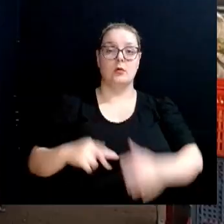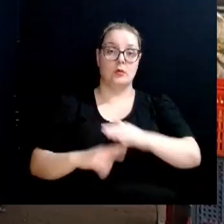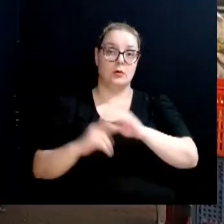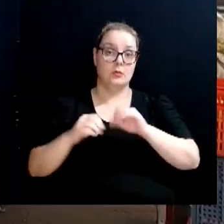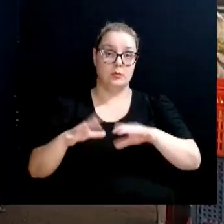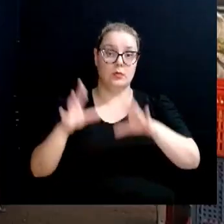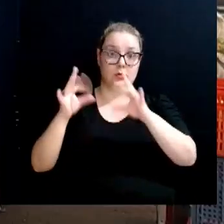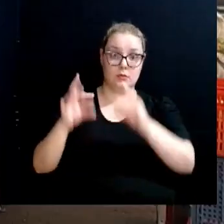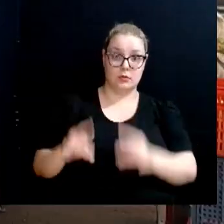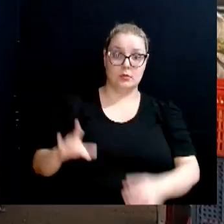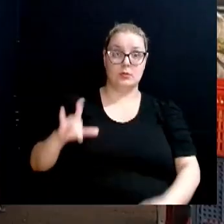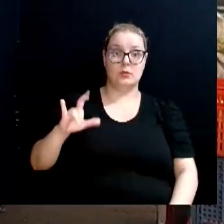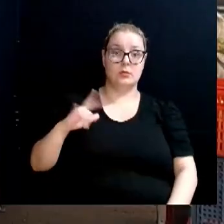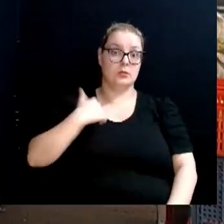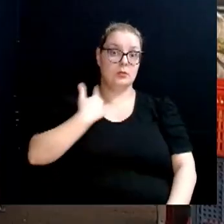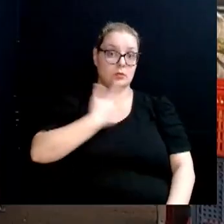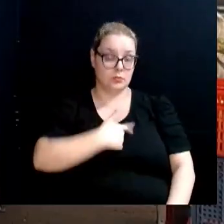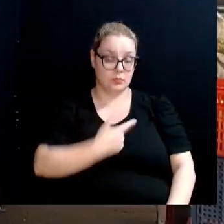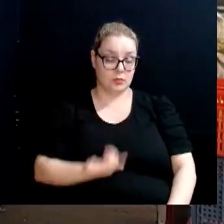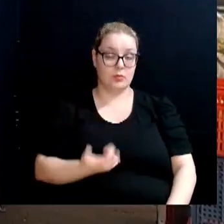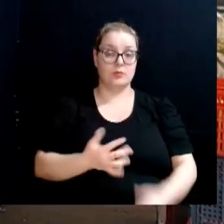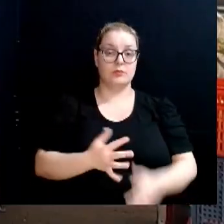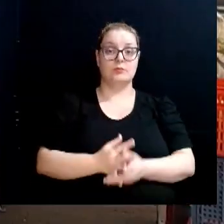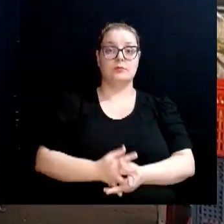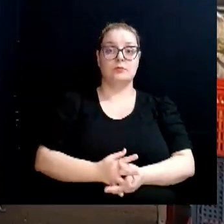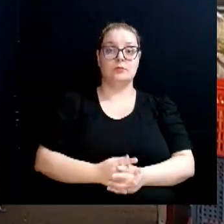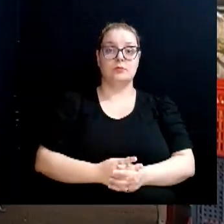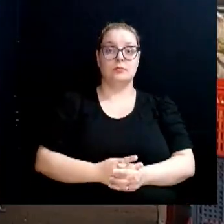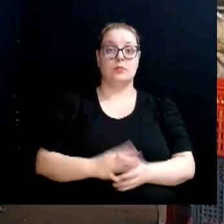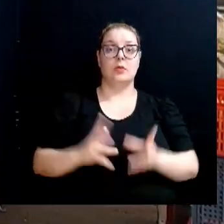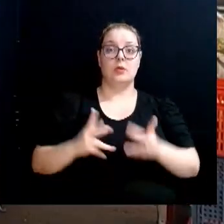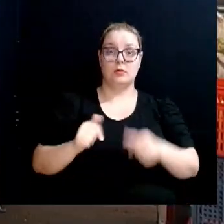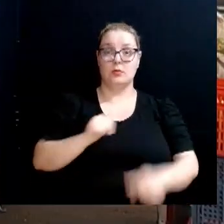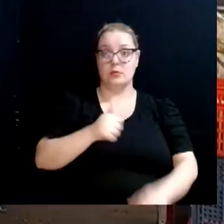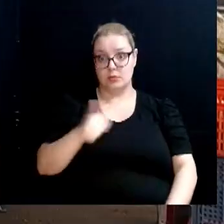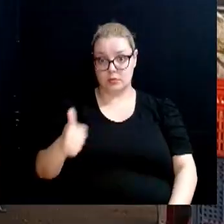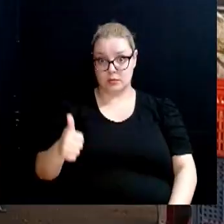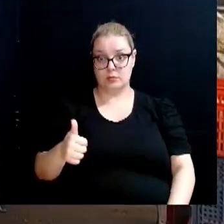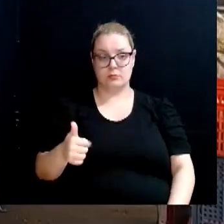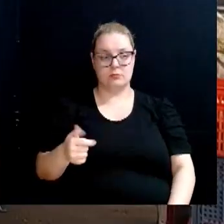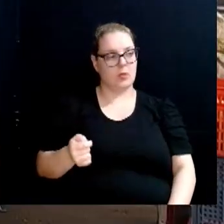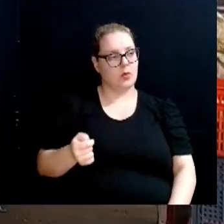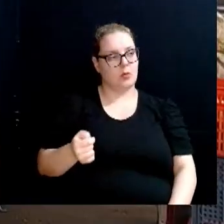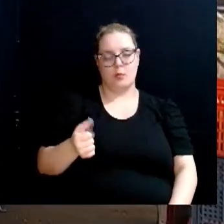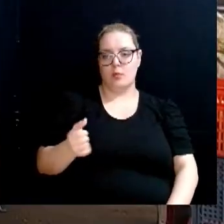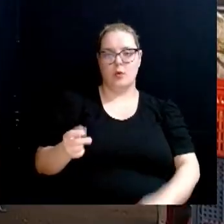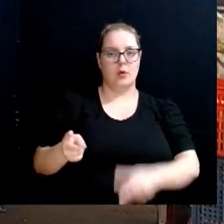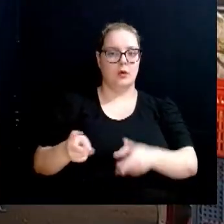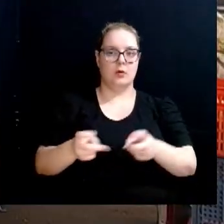Instagram e entre todas elas, poucas a gente percebe